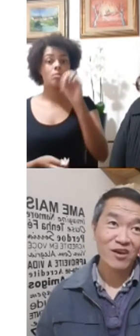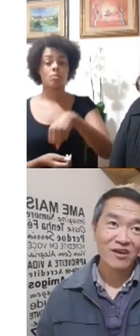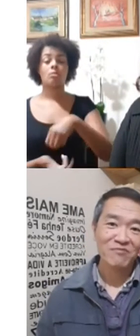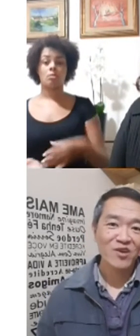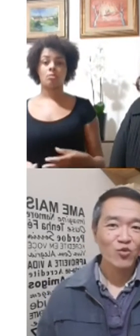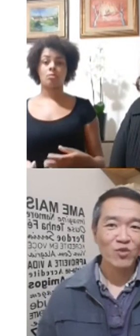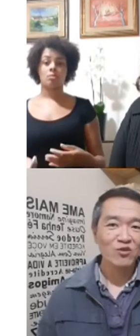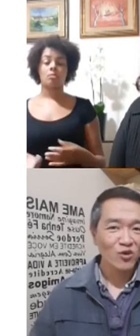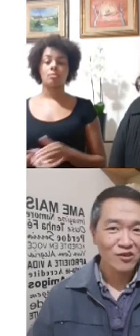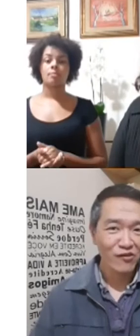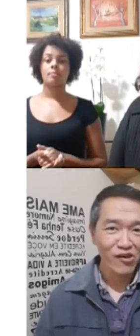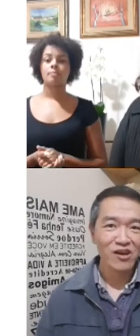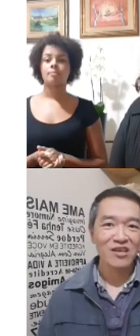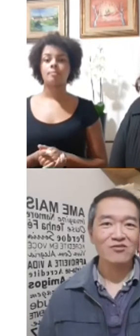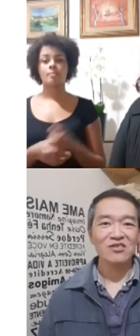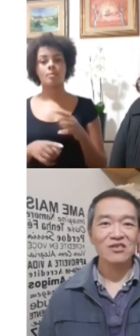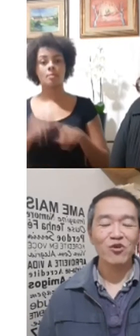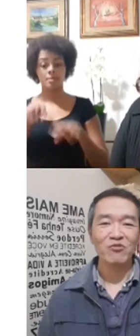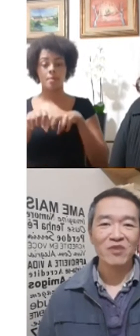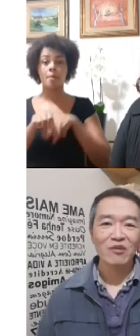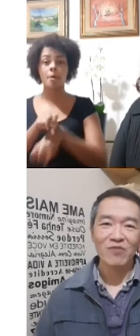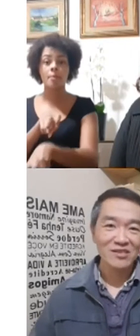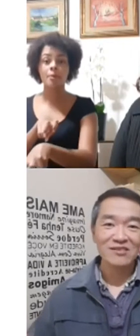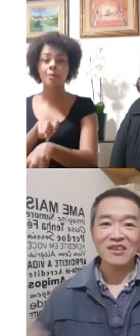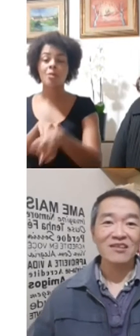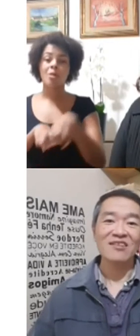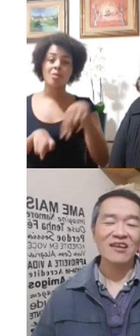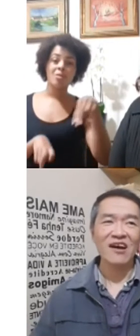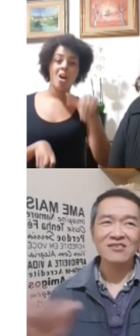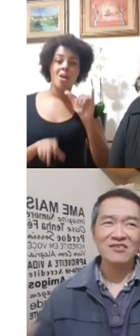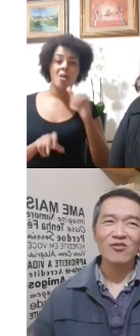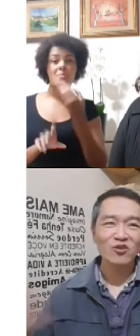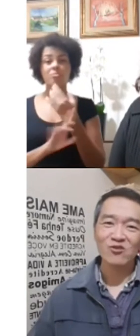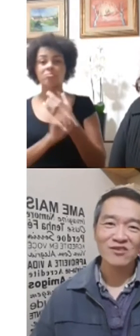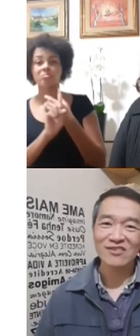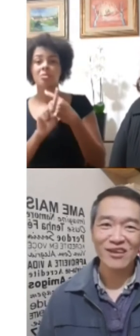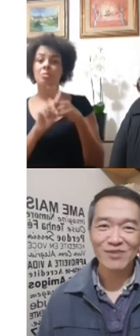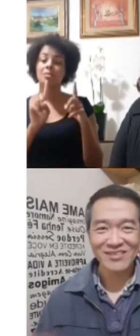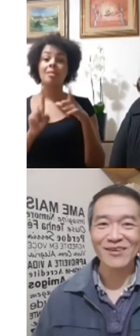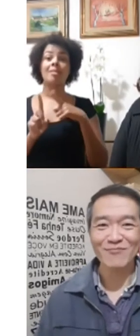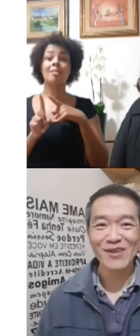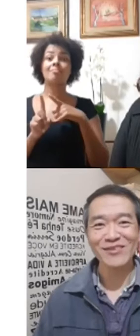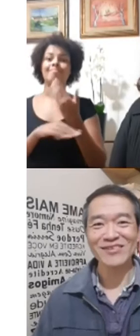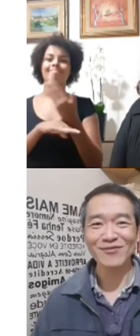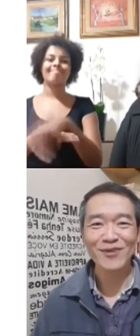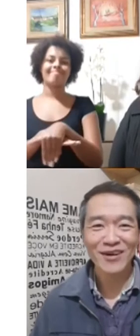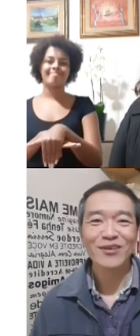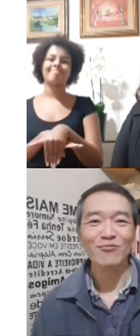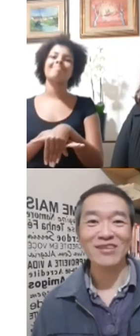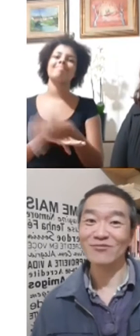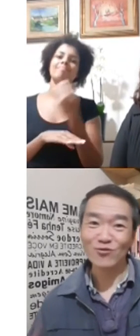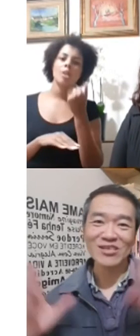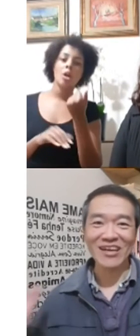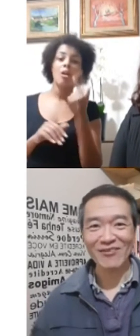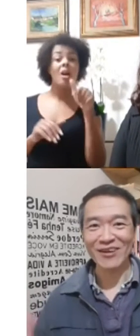Mas embora o metrô de Nova York não seja bom, mas eles têm táxis, tem outros sistemas que são melhores